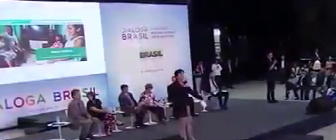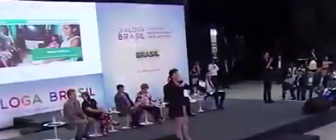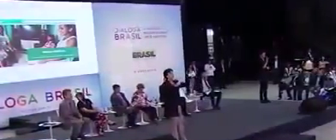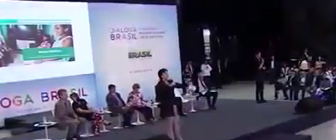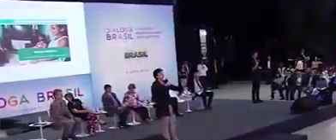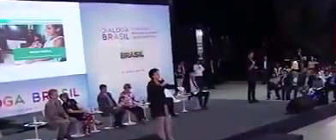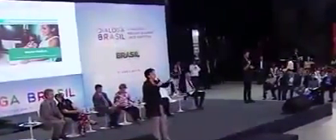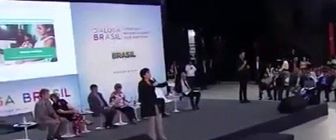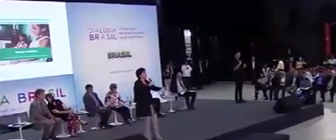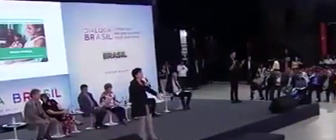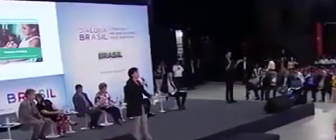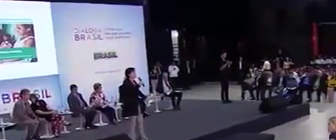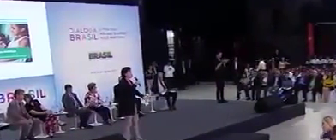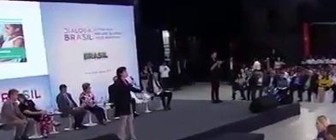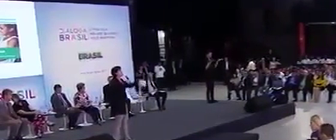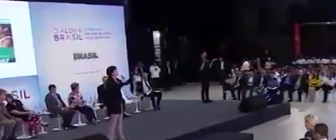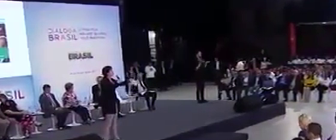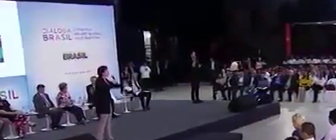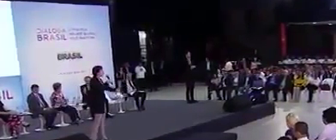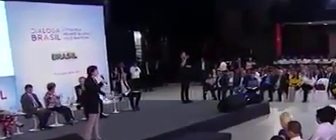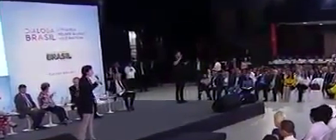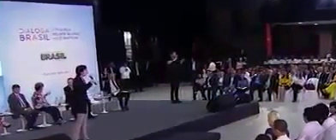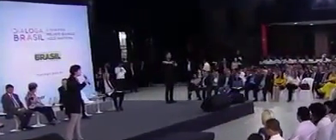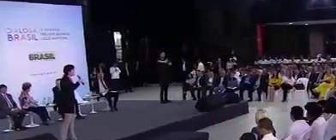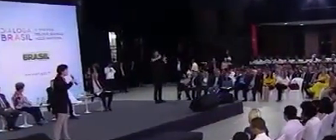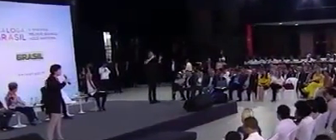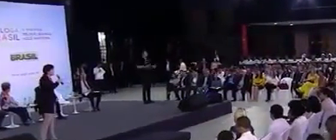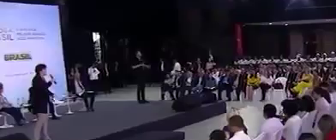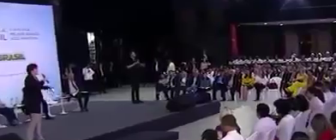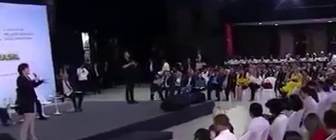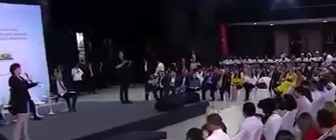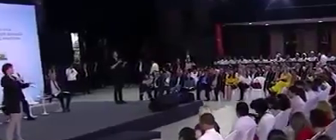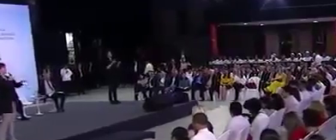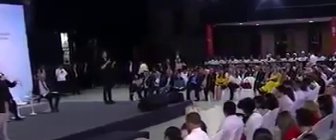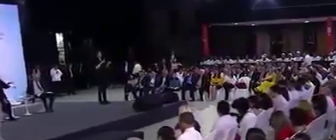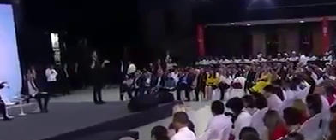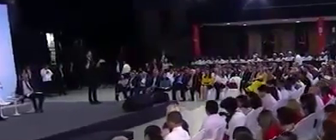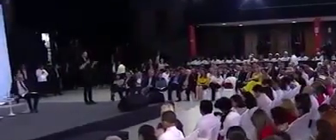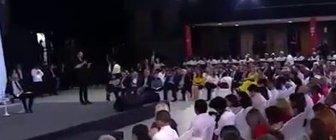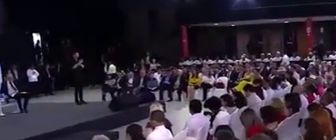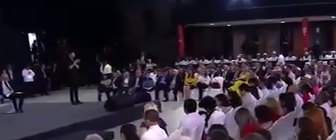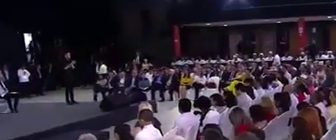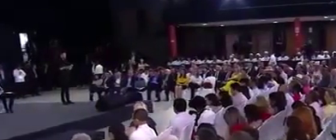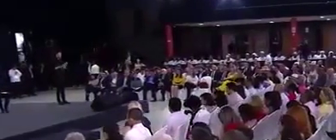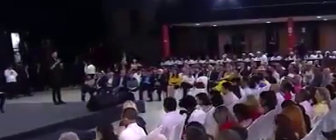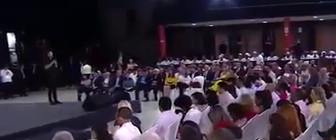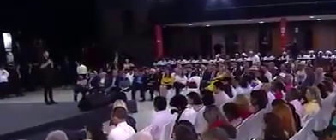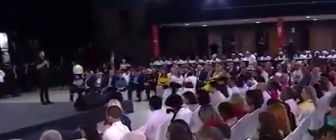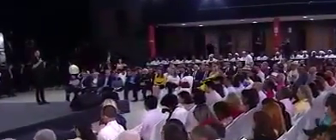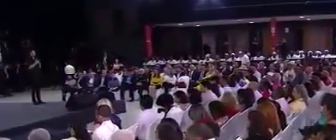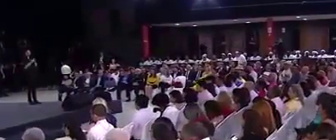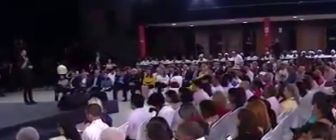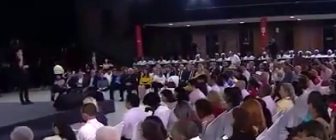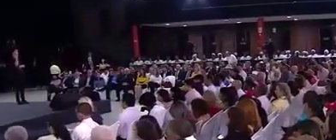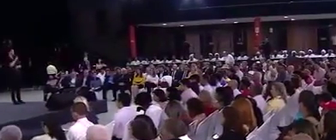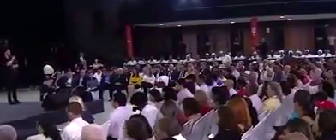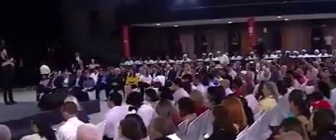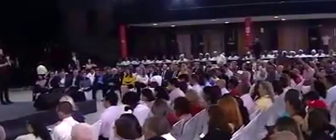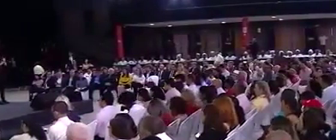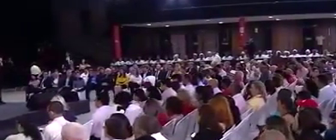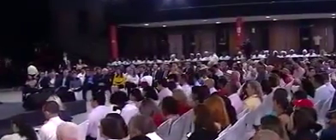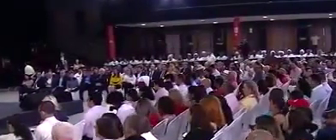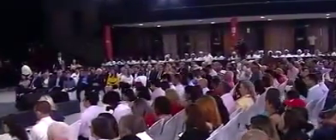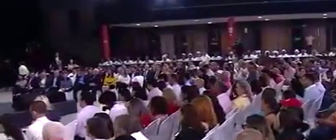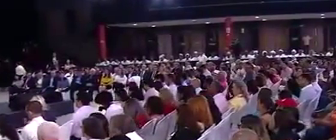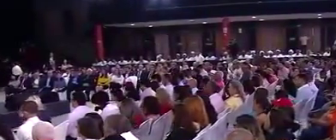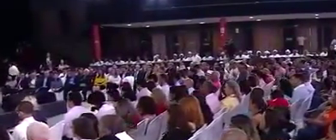de altura e hoje o Brasil é outro, apesar da seca. Quer dizer, por quê? Porque nós estamos conseguindo não combater a